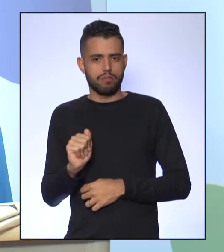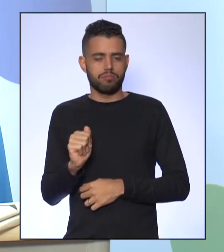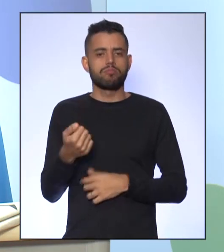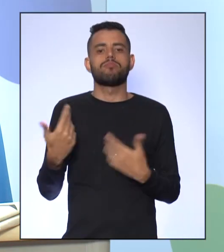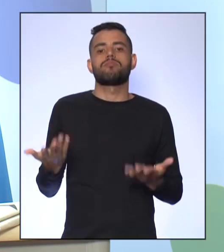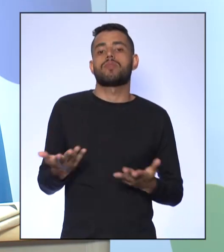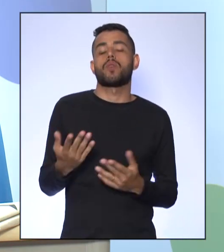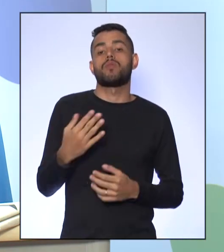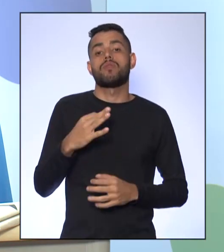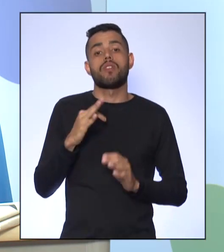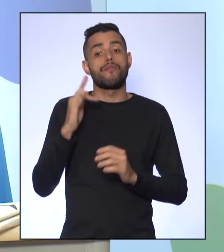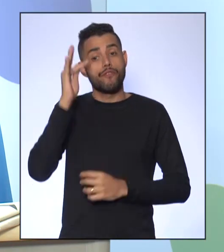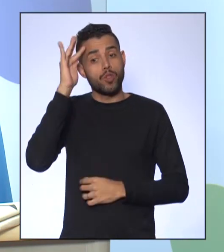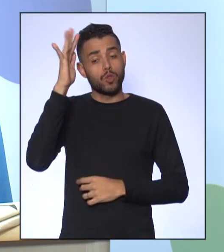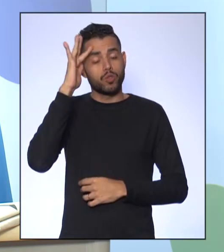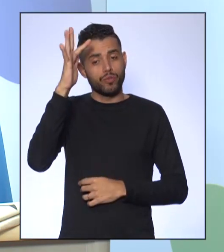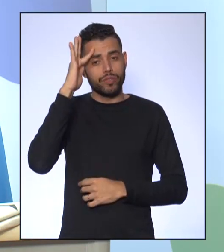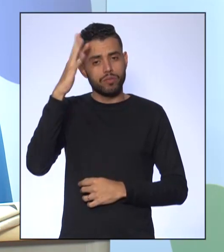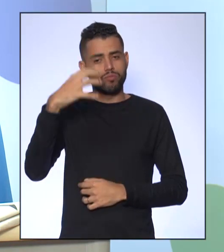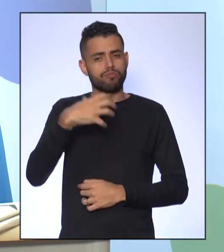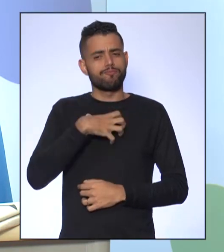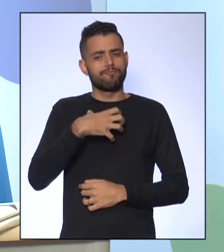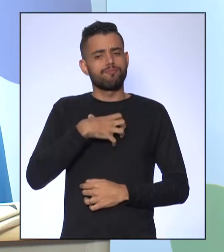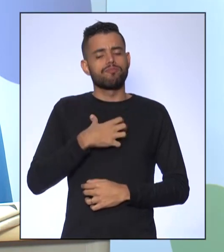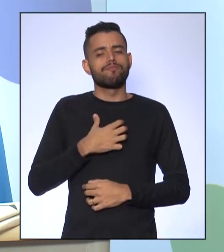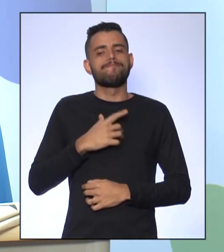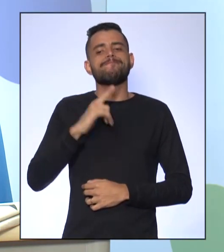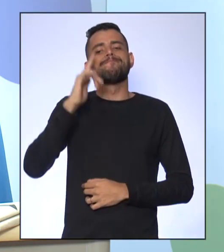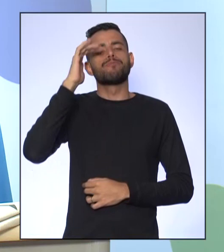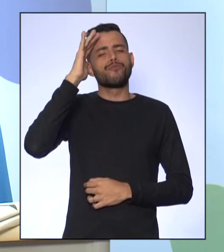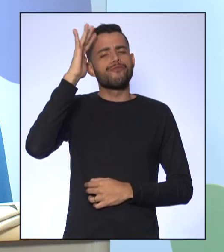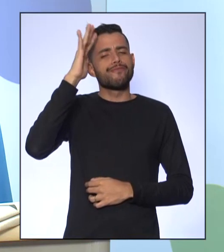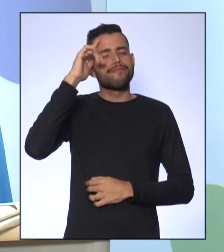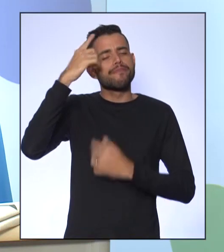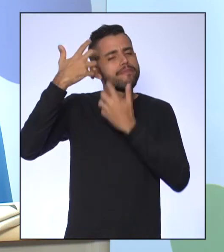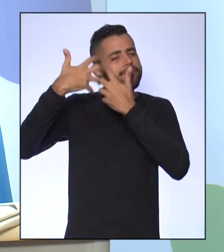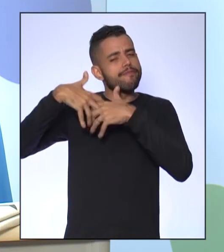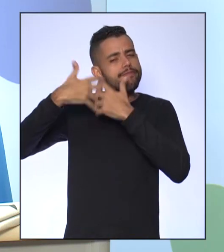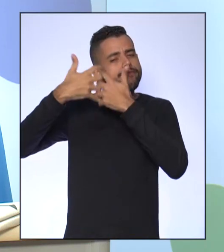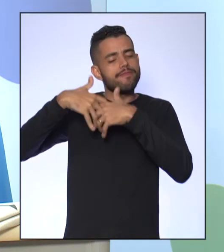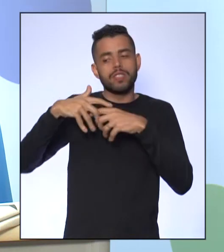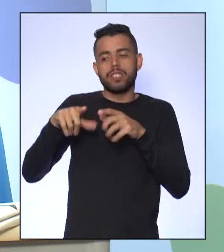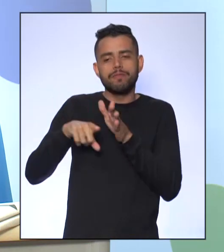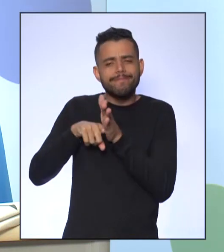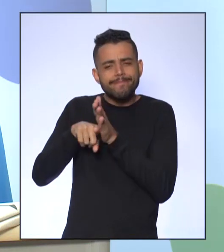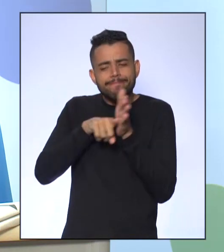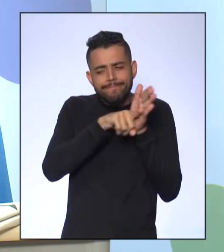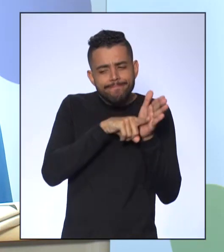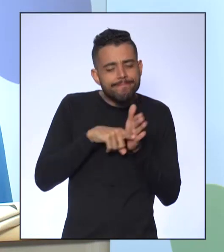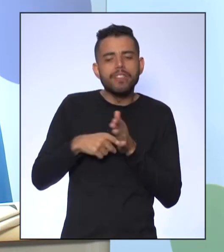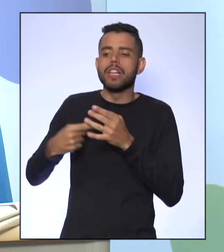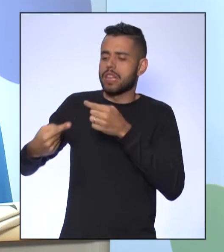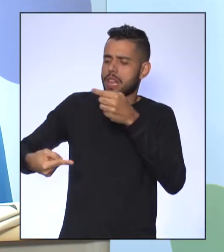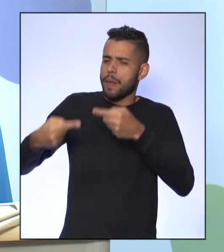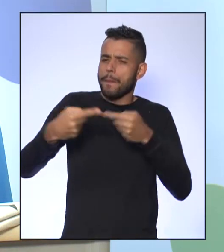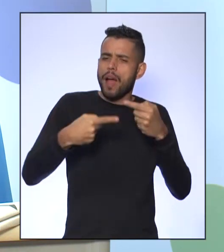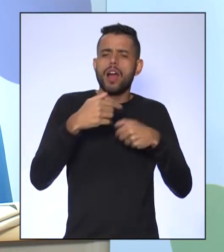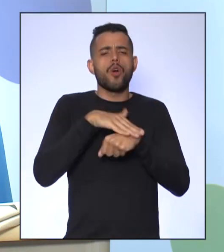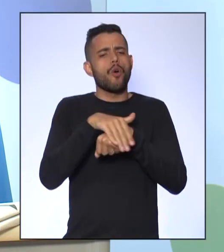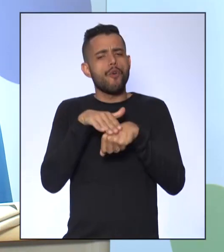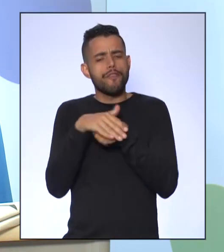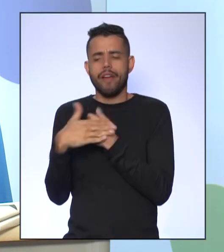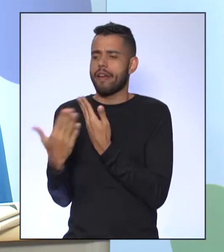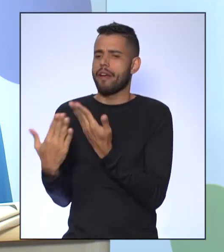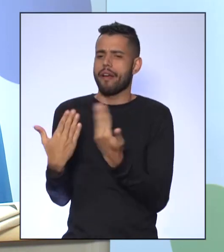filosófica com o conceito é uma postura reflexiva, investigativa e de debate, de conversa,